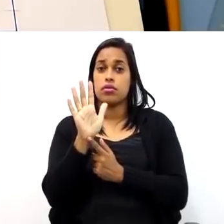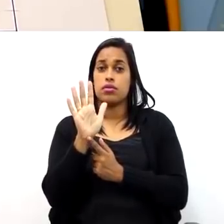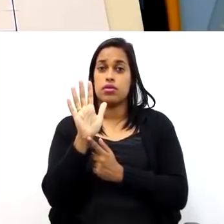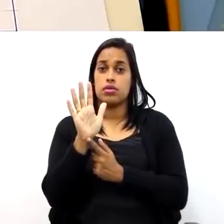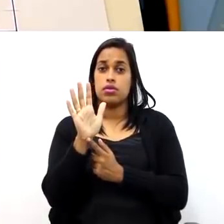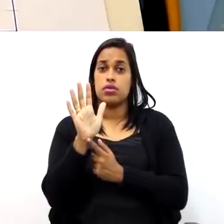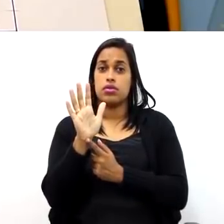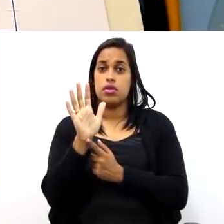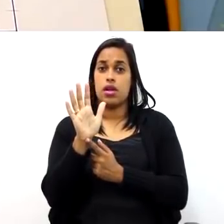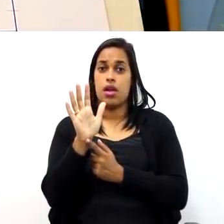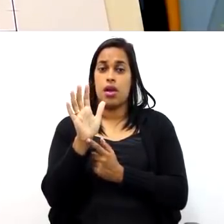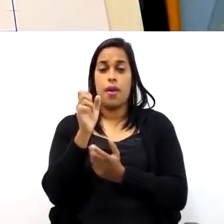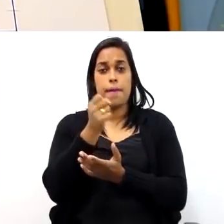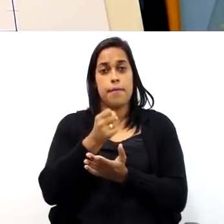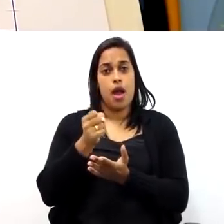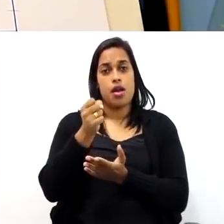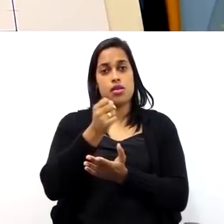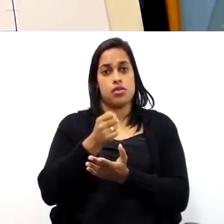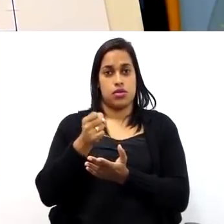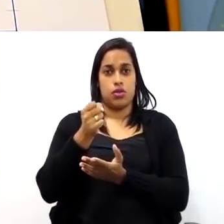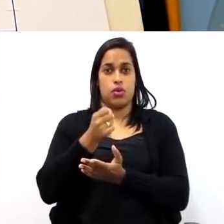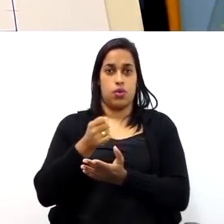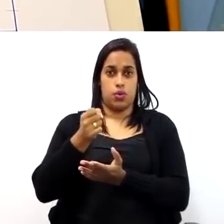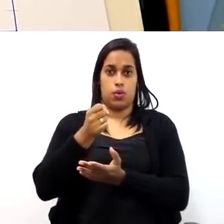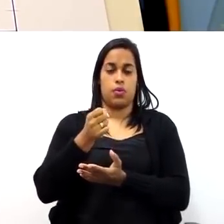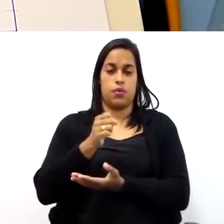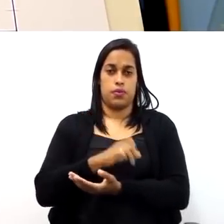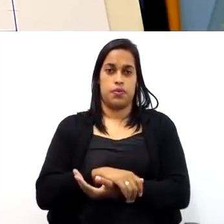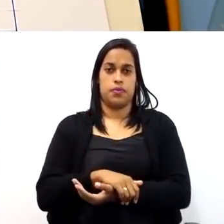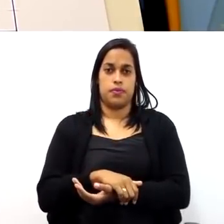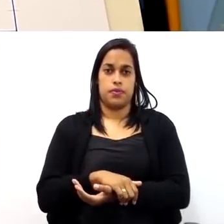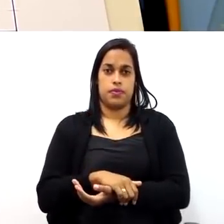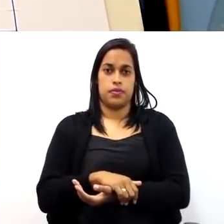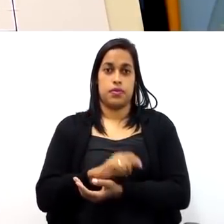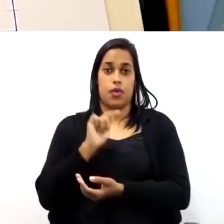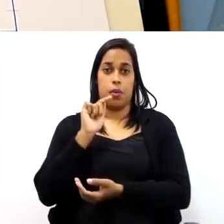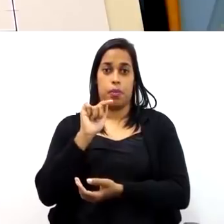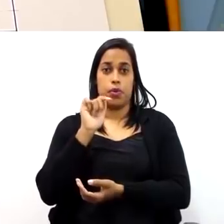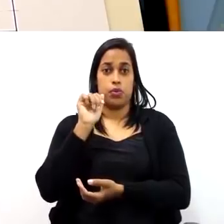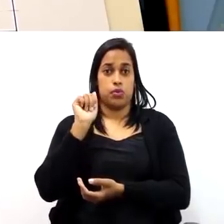BADC, ela está aqui, ó, em vista básica.